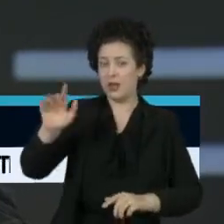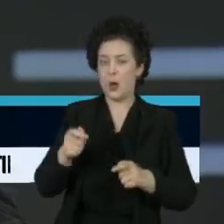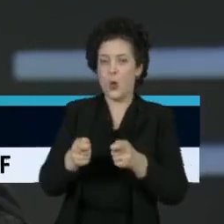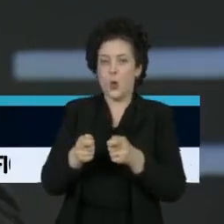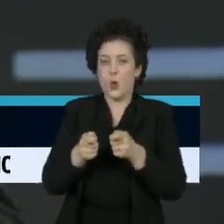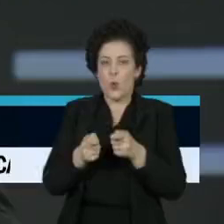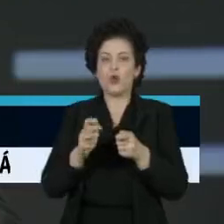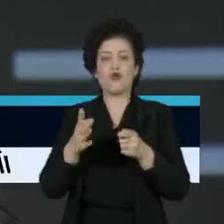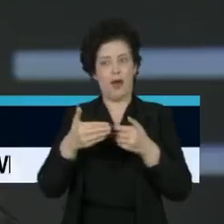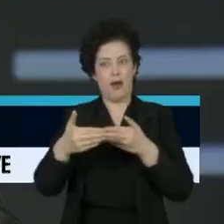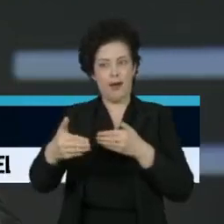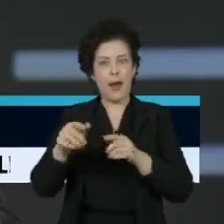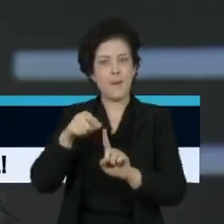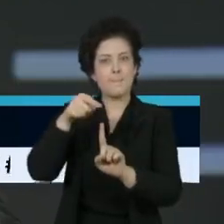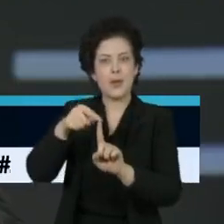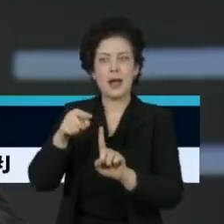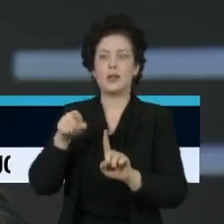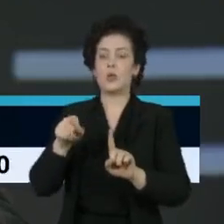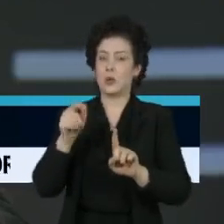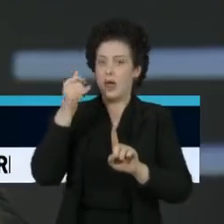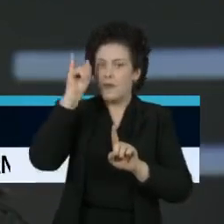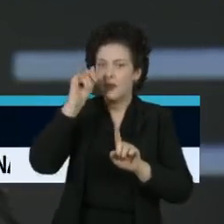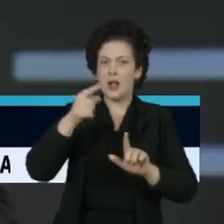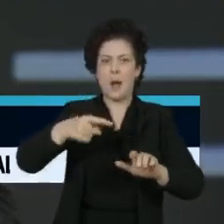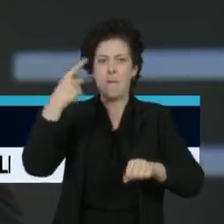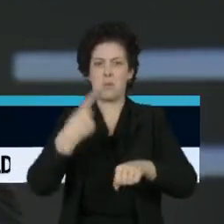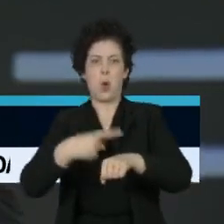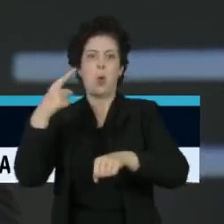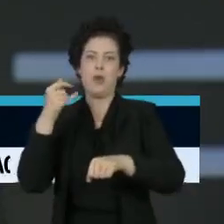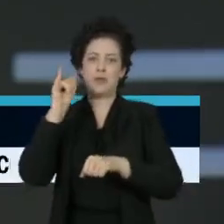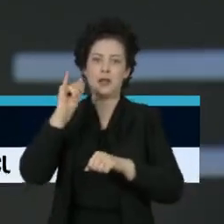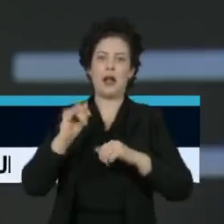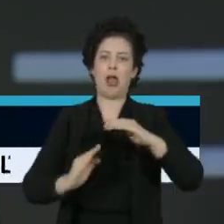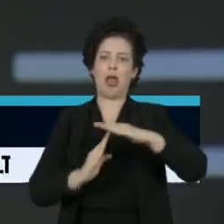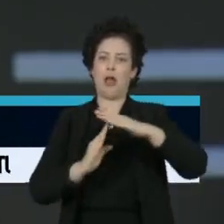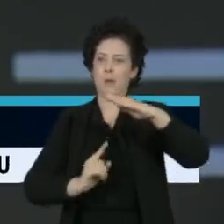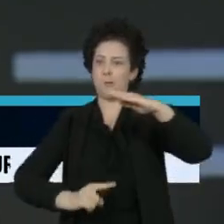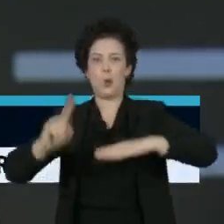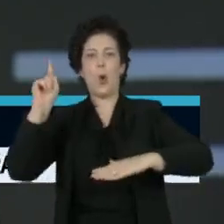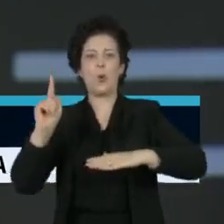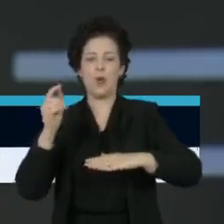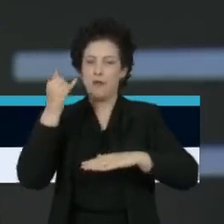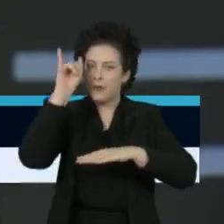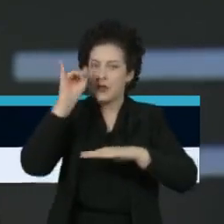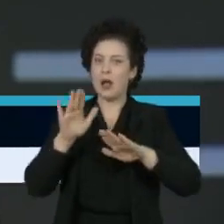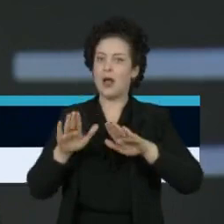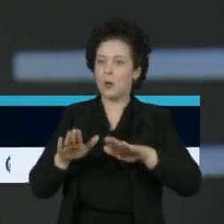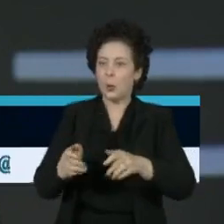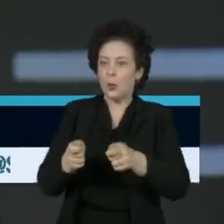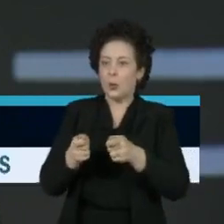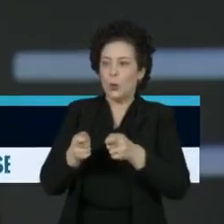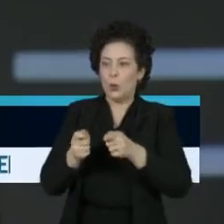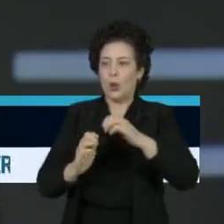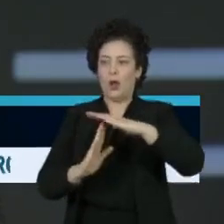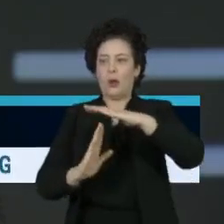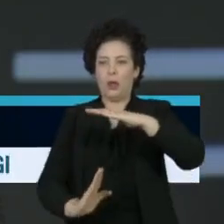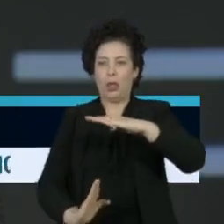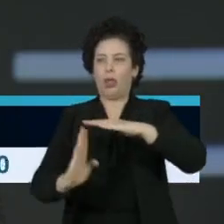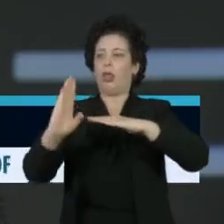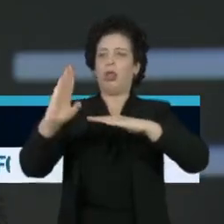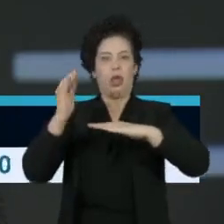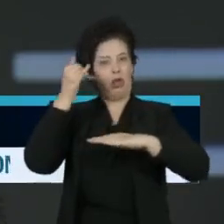já a previsão já é que ela Story a meta história inclusive o teto da Meta então ele deixar que ela não é